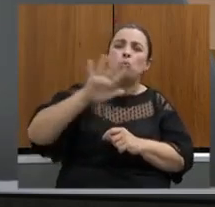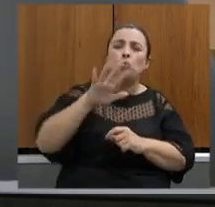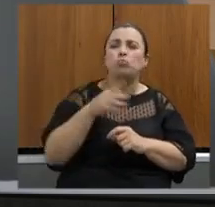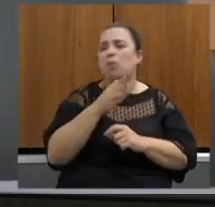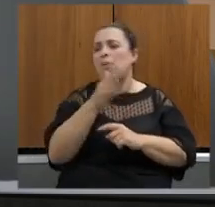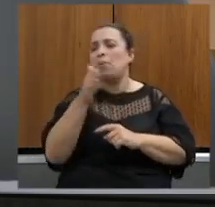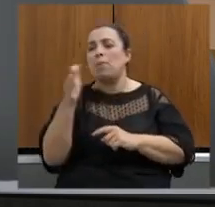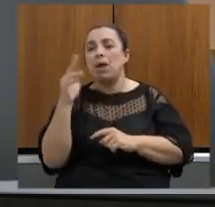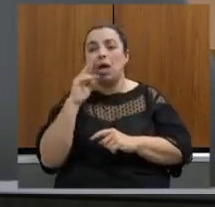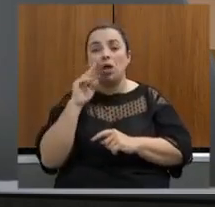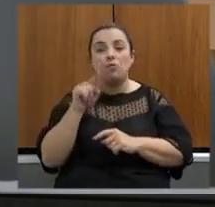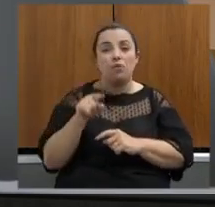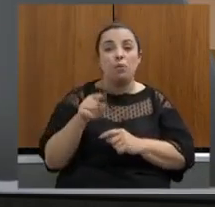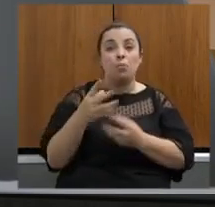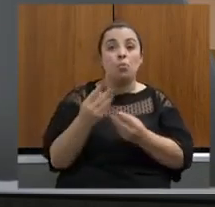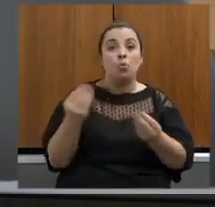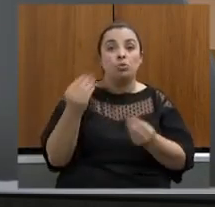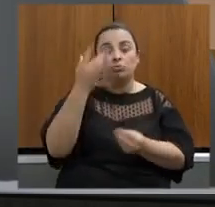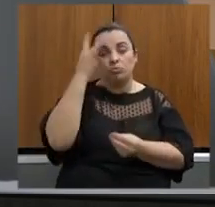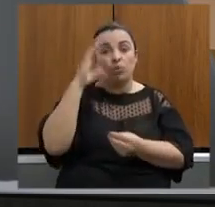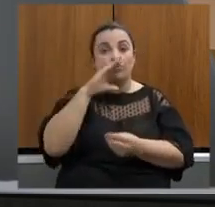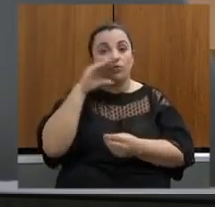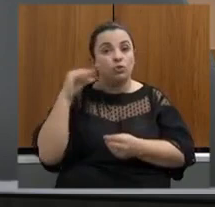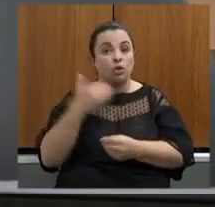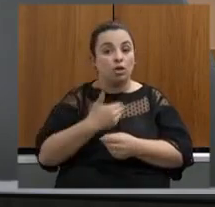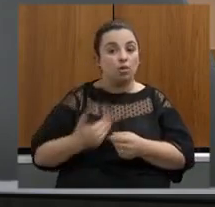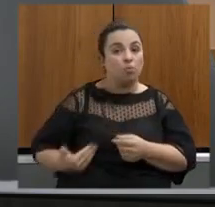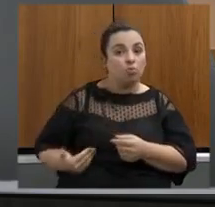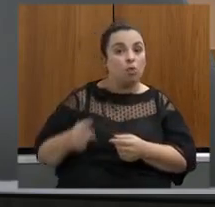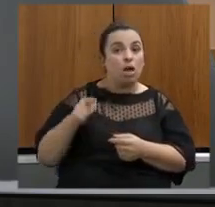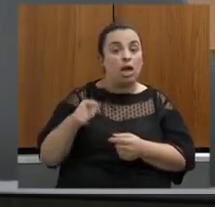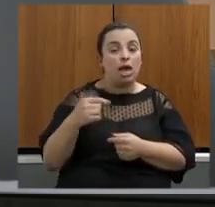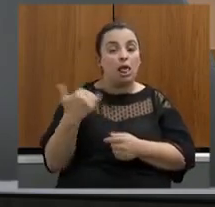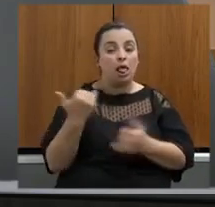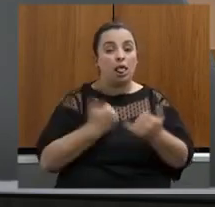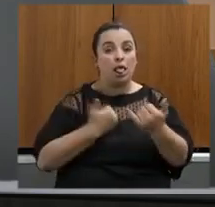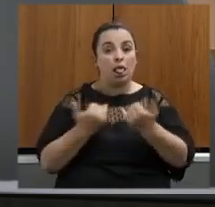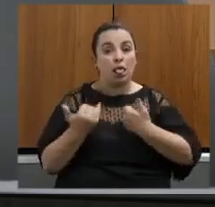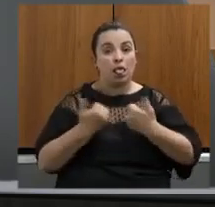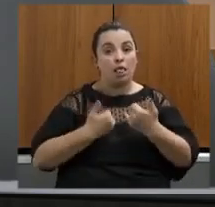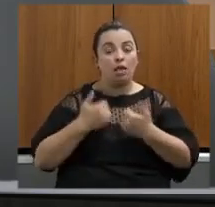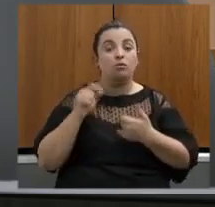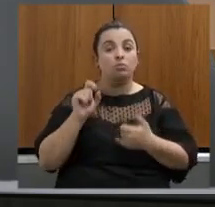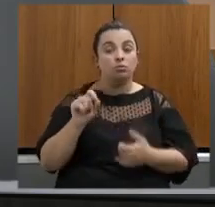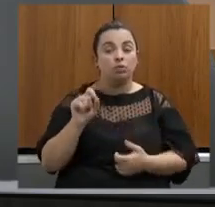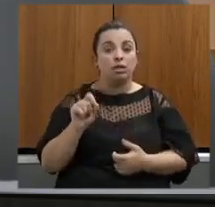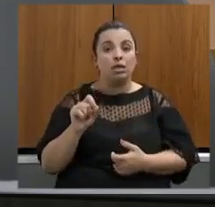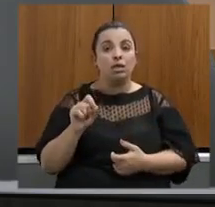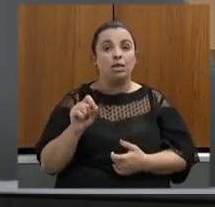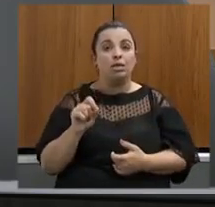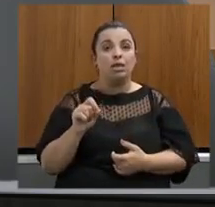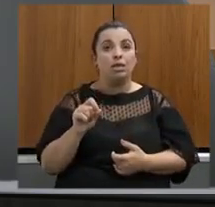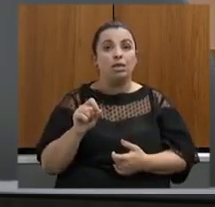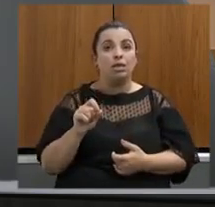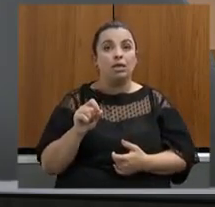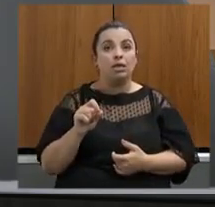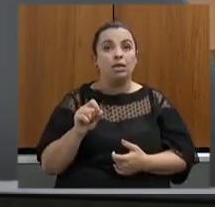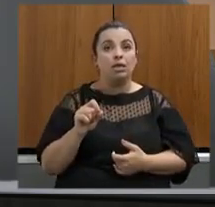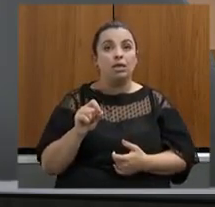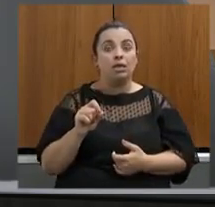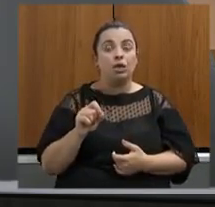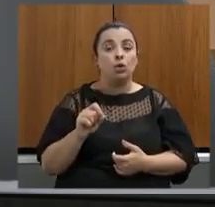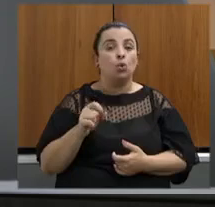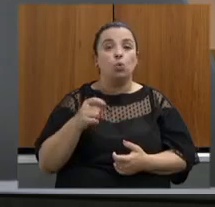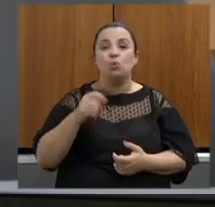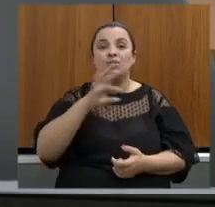vários Funcionários Públicos de que ele recolha o salário primeiro não era pago em